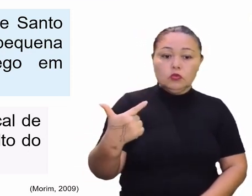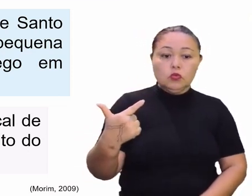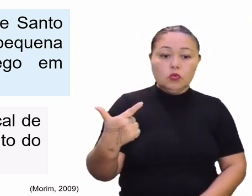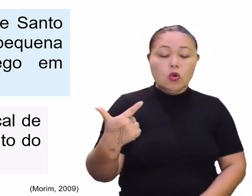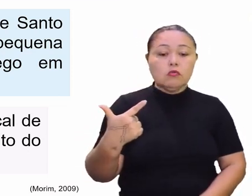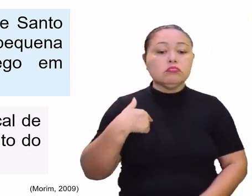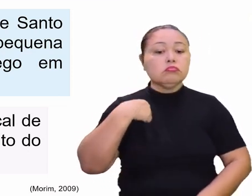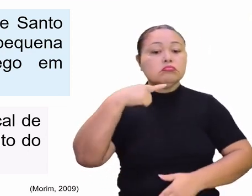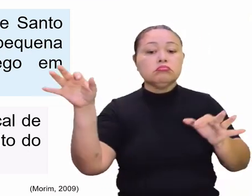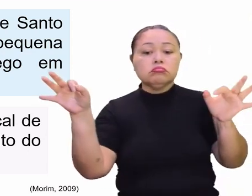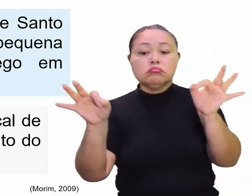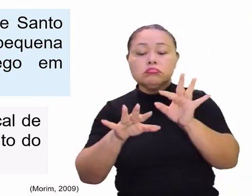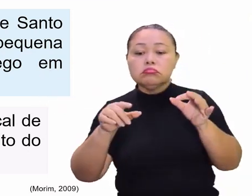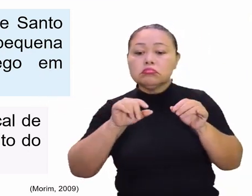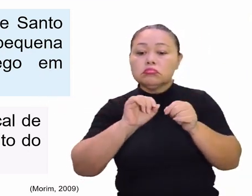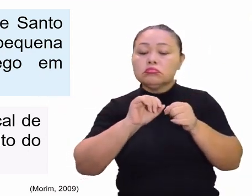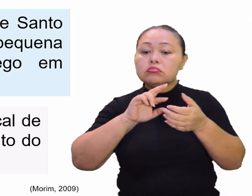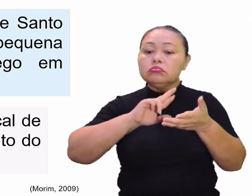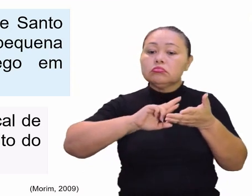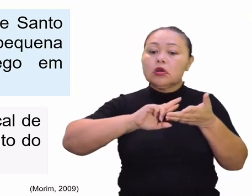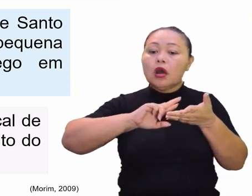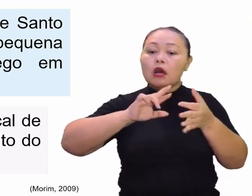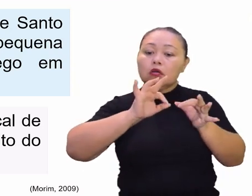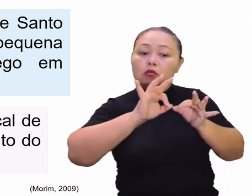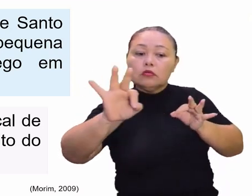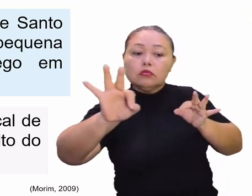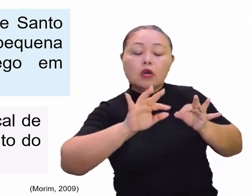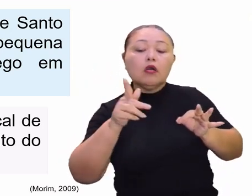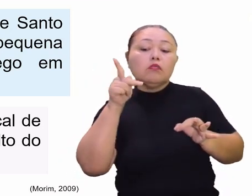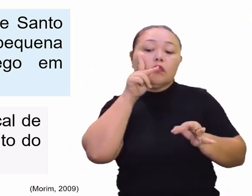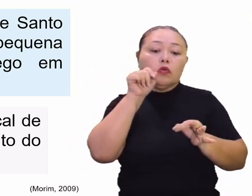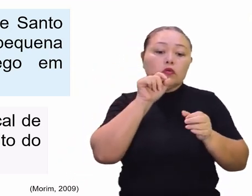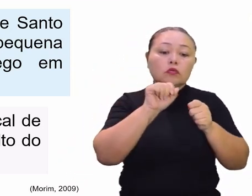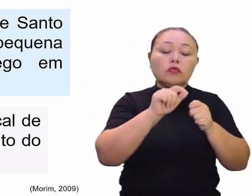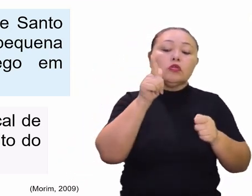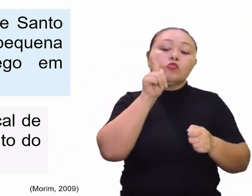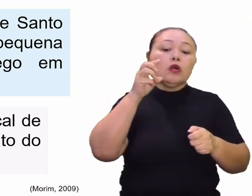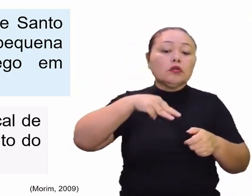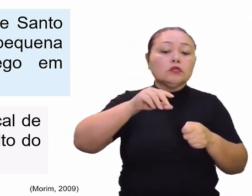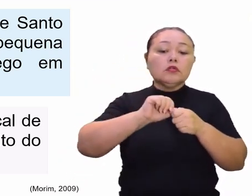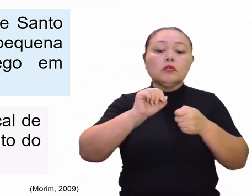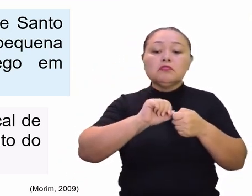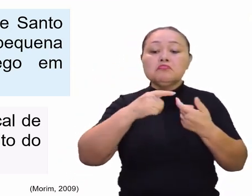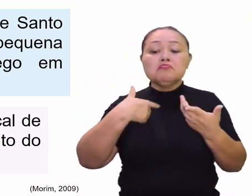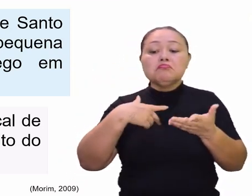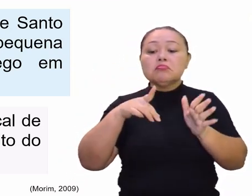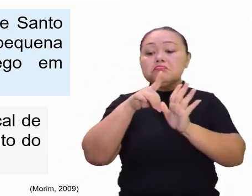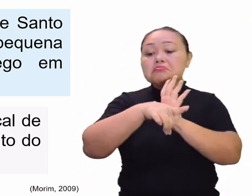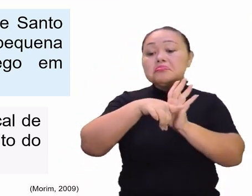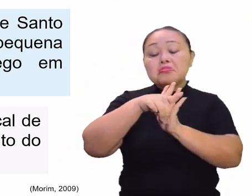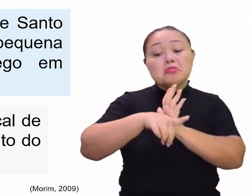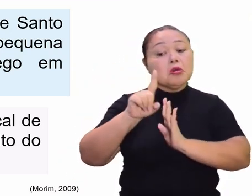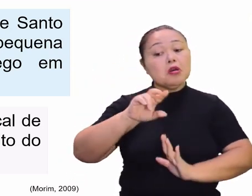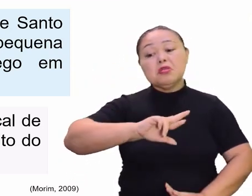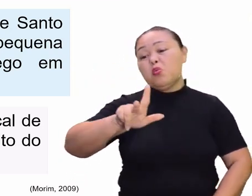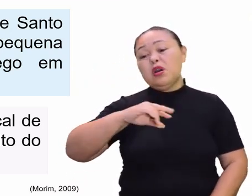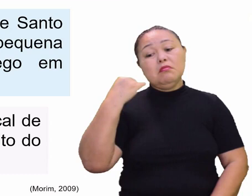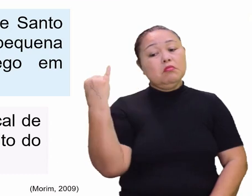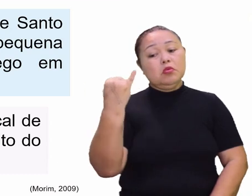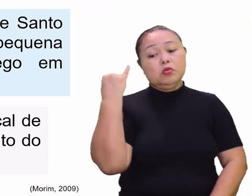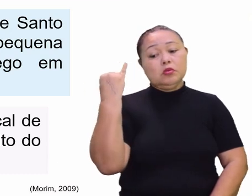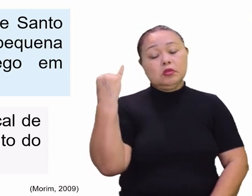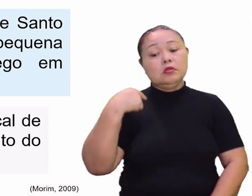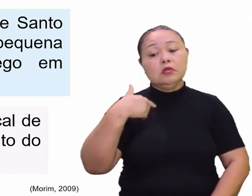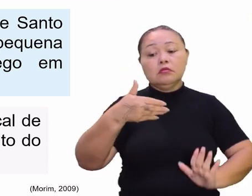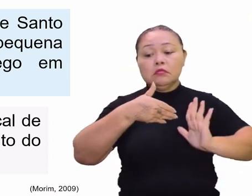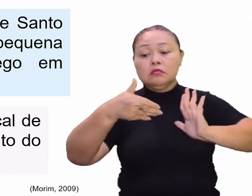1972, após a conclusão da ligação rodoviária entre Porto Velho e Guajará-Mirim, ela já não teve mais importância, porque agora a gente está num